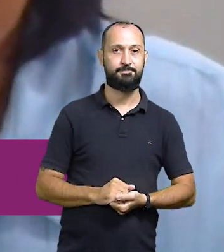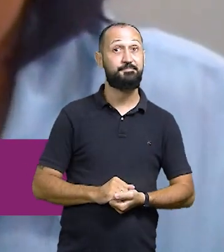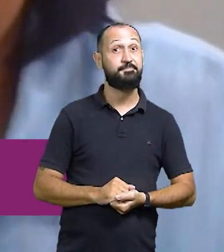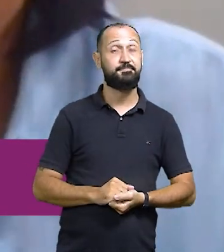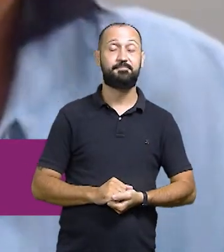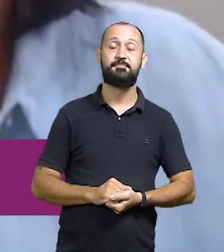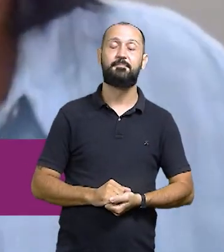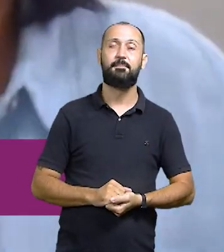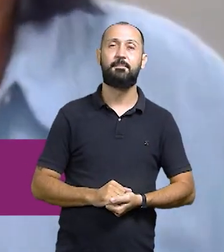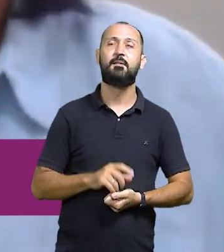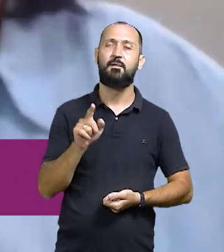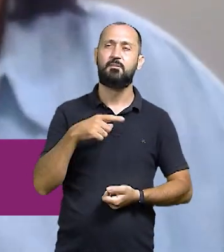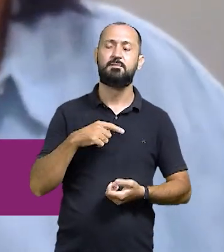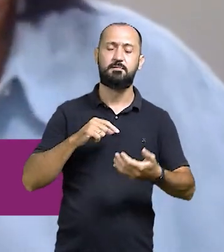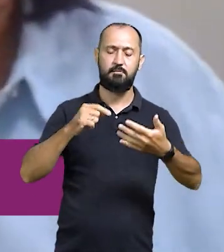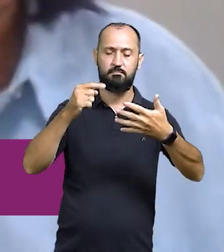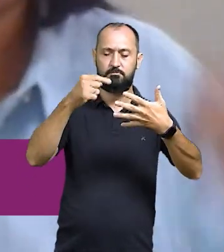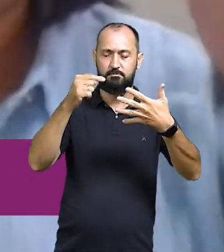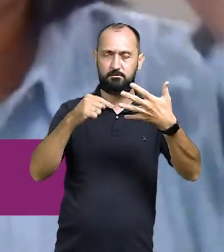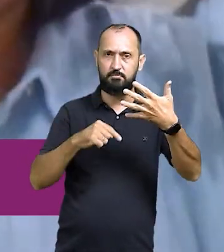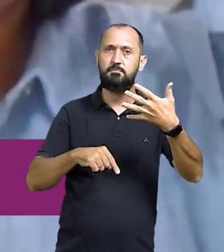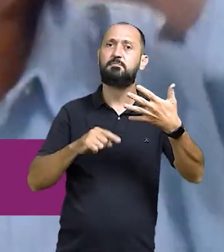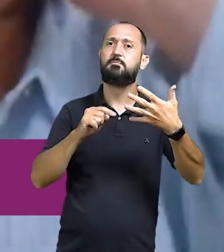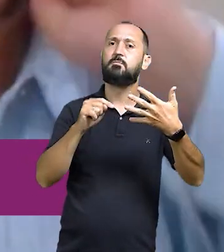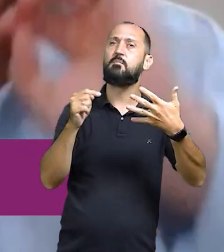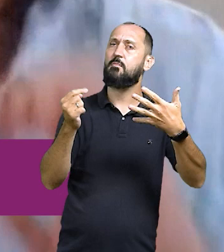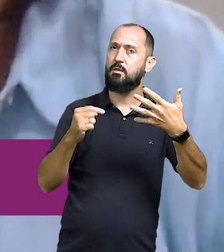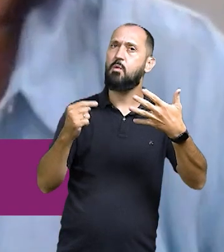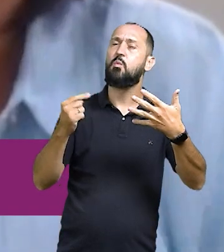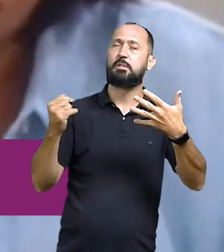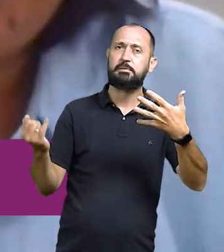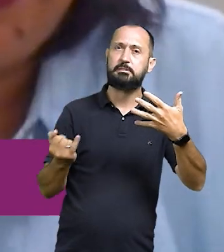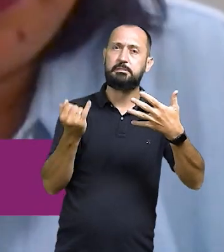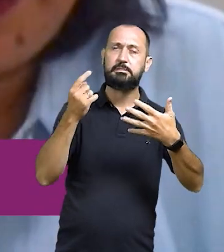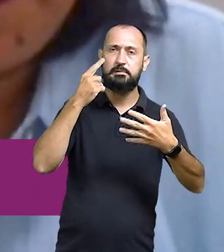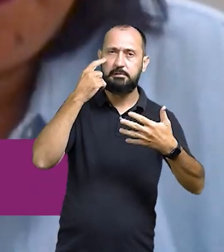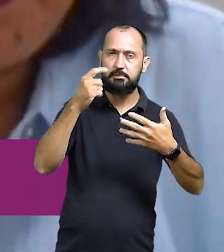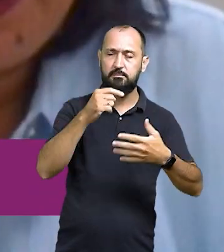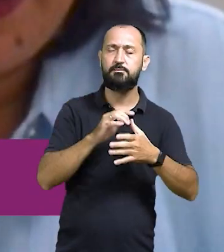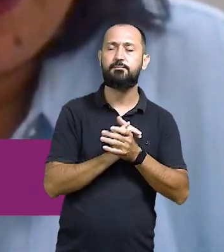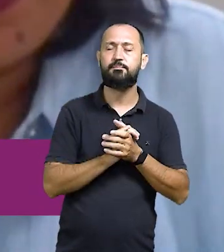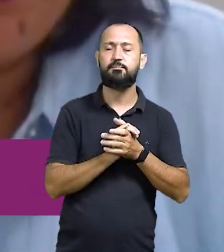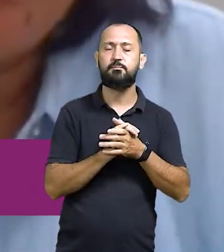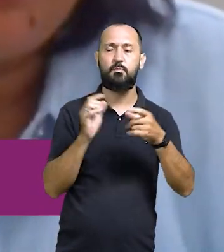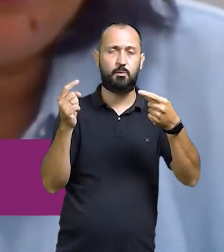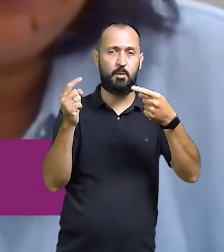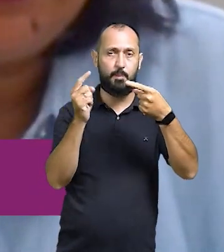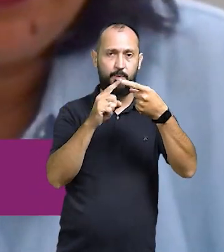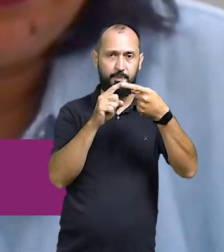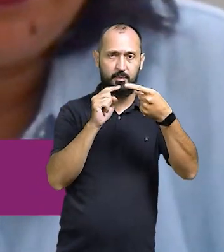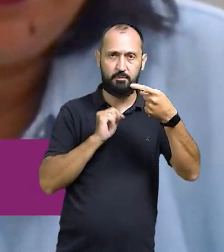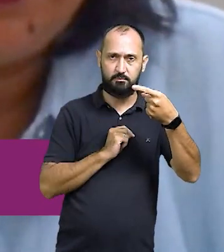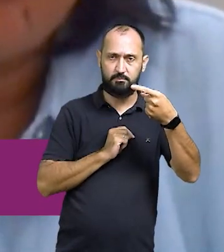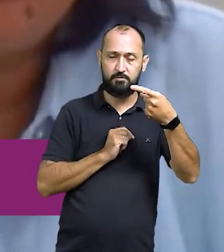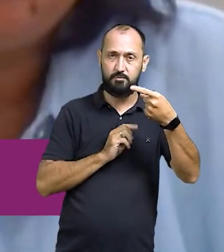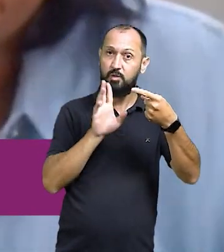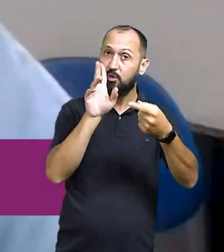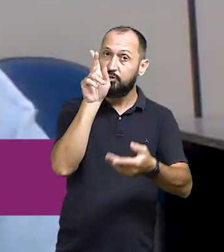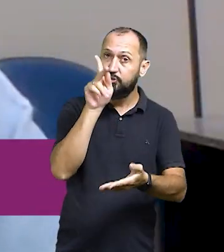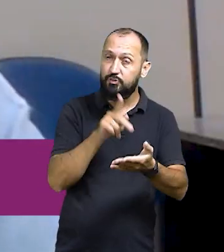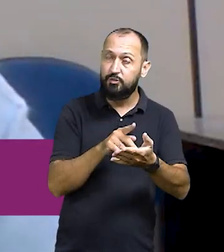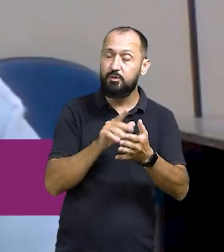mulheres. E aqui na Assembleia Legislativa, tema que está em evidência, justamente por conta de leis que a gente coloca